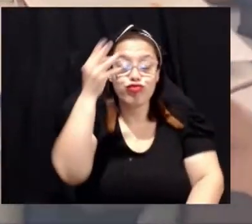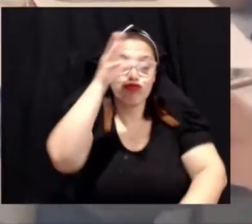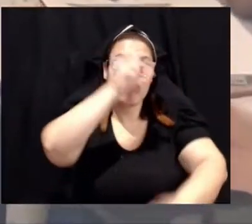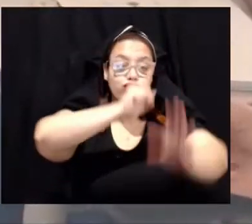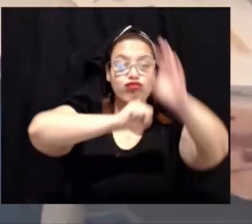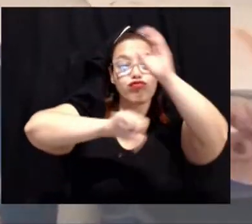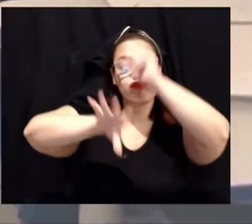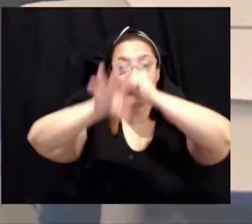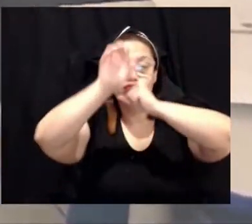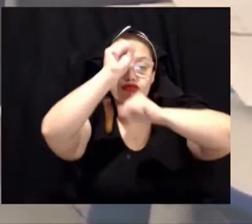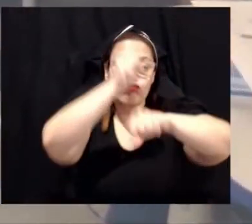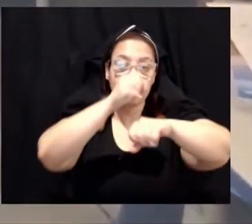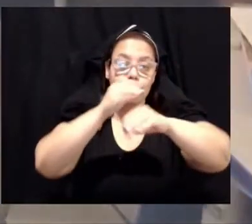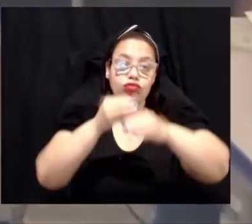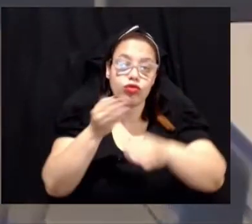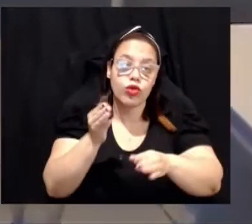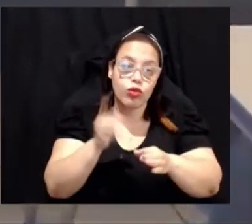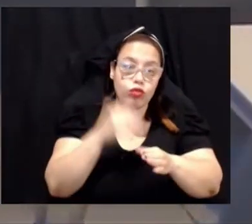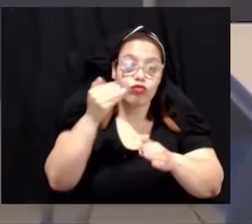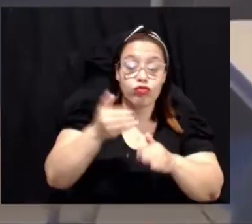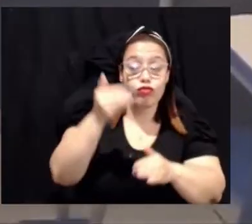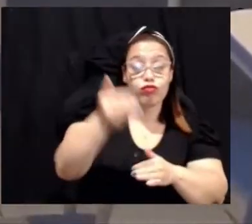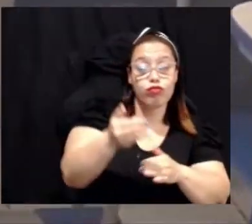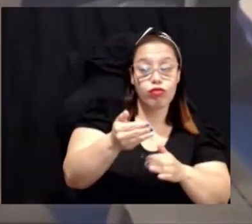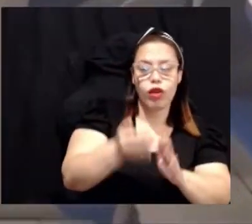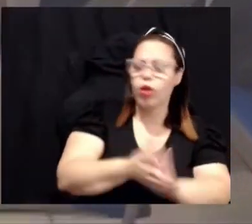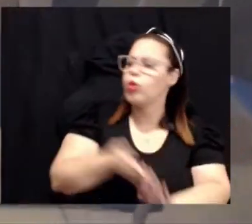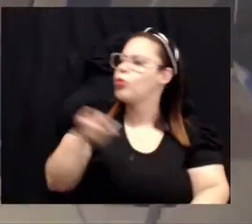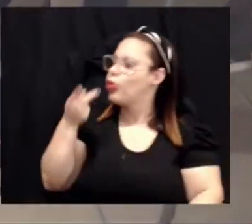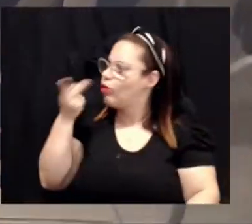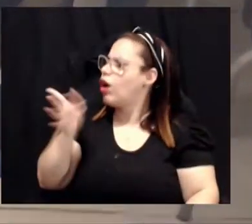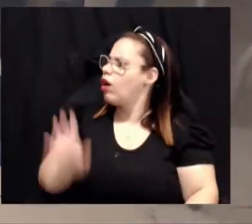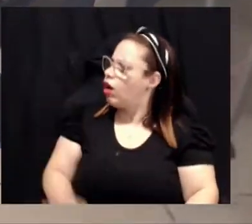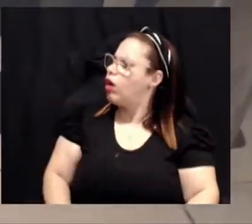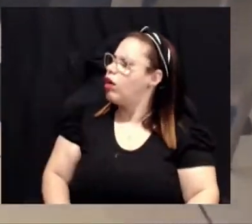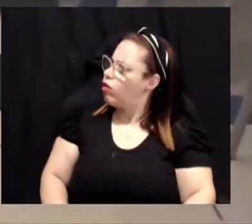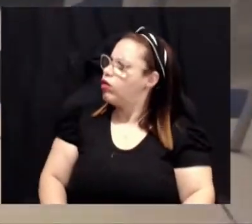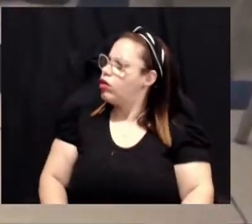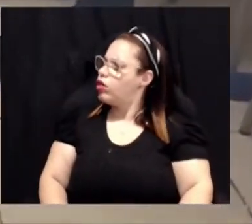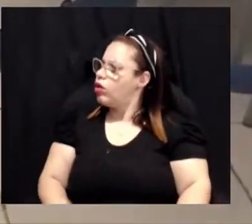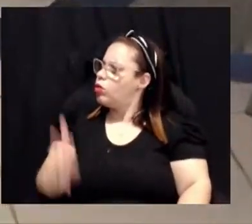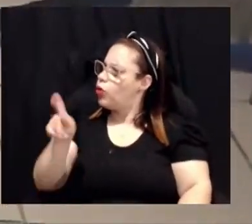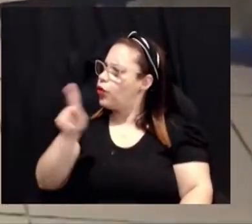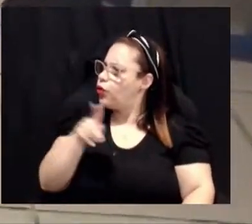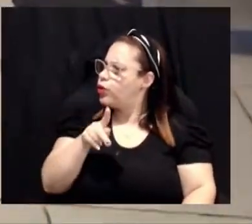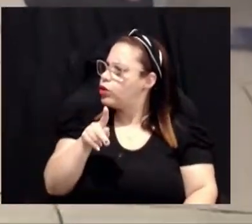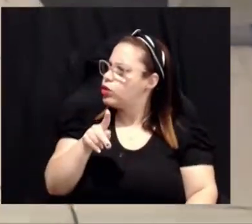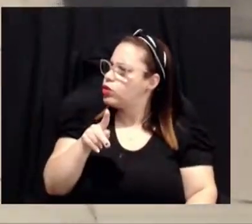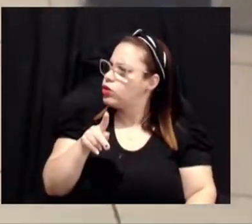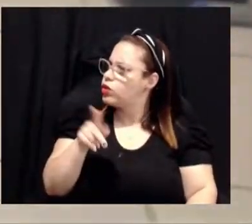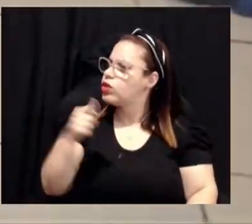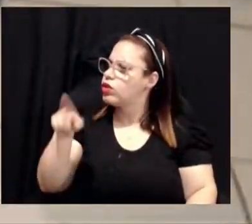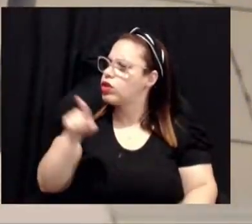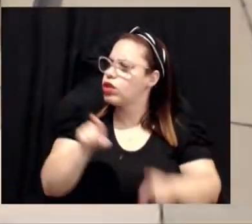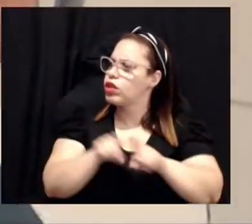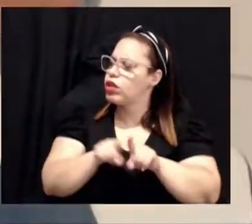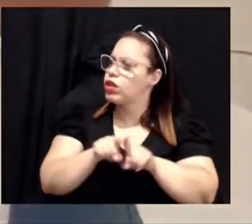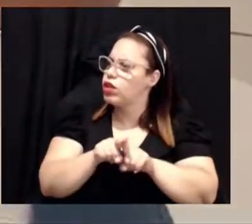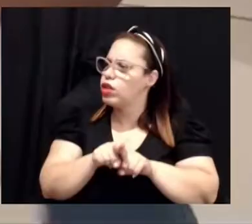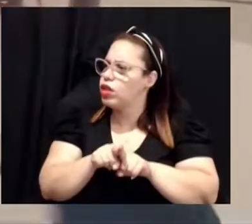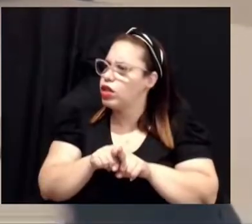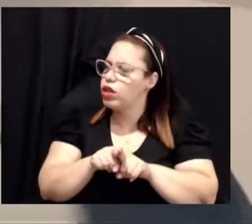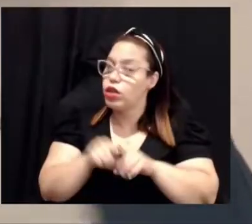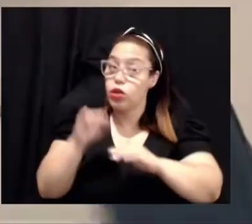itinerário formativo. Pois é, e por falar, né, em professor e tudo mais, vocês também desenvolveram